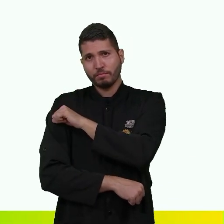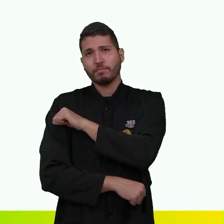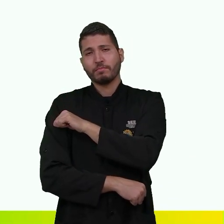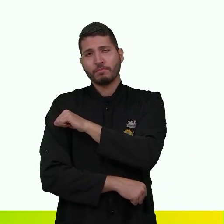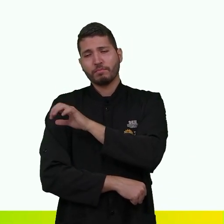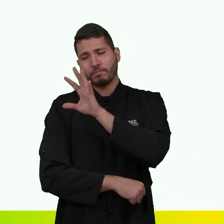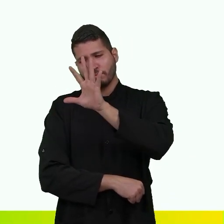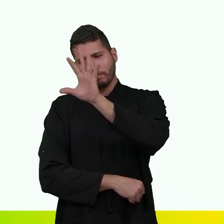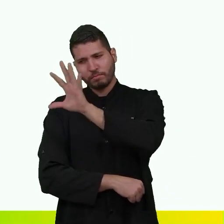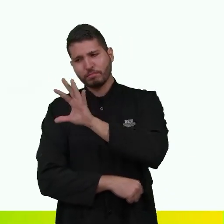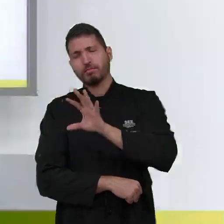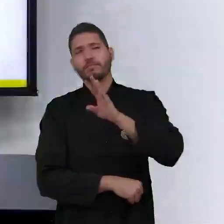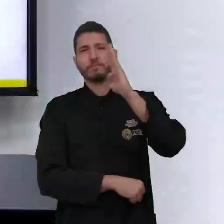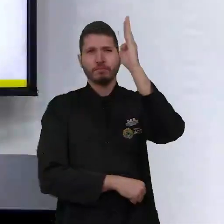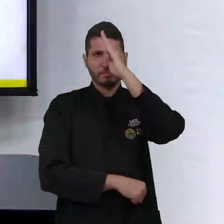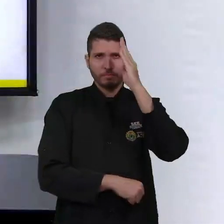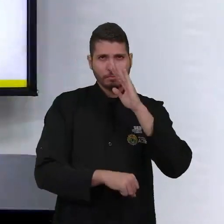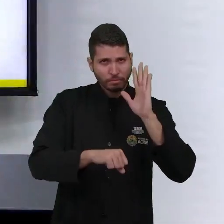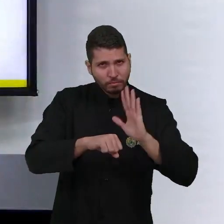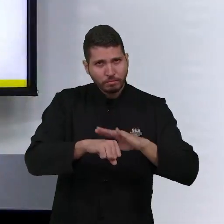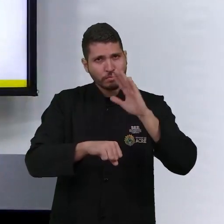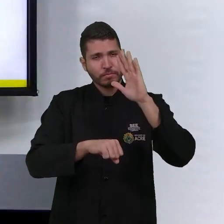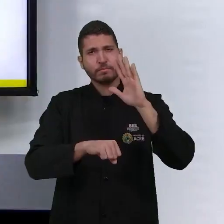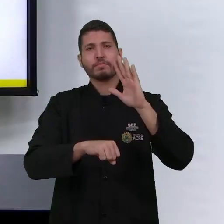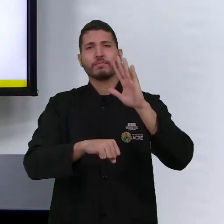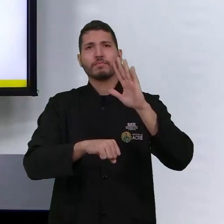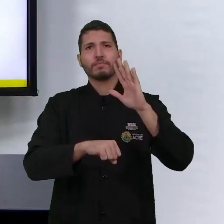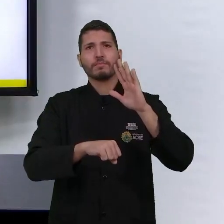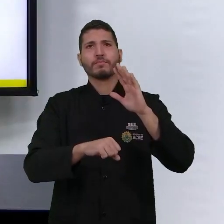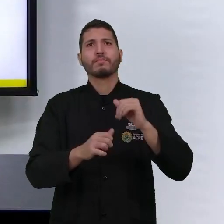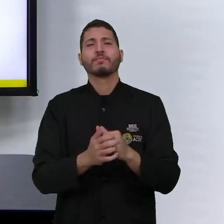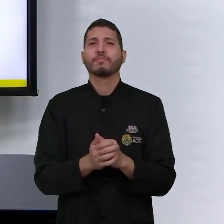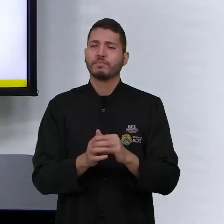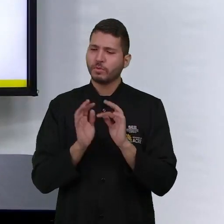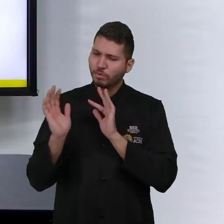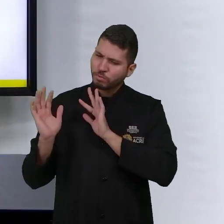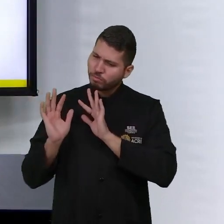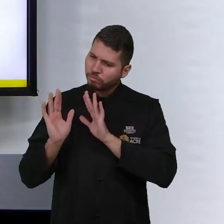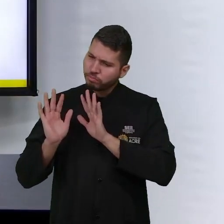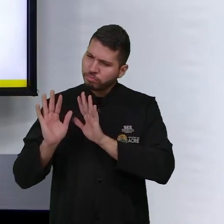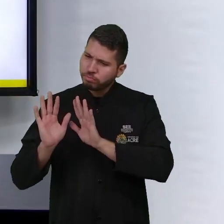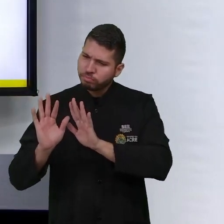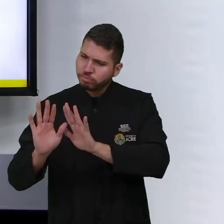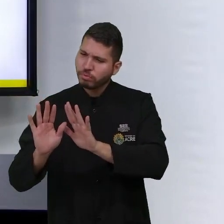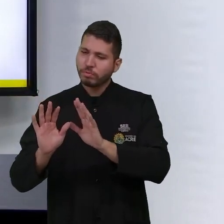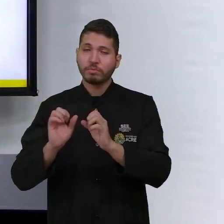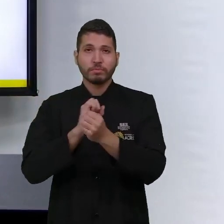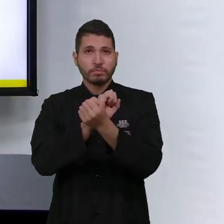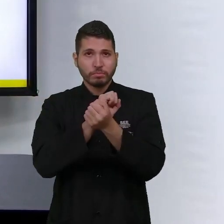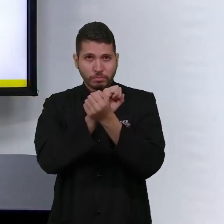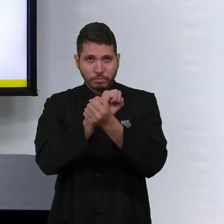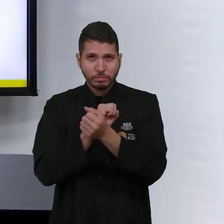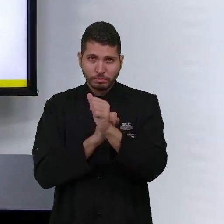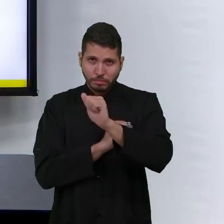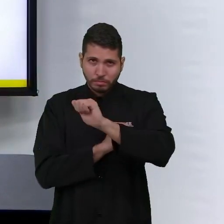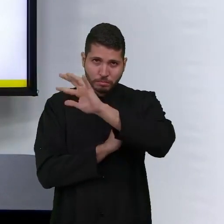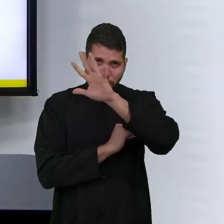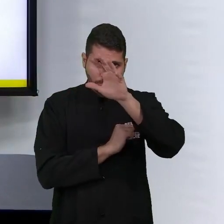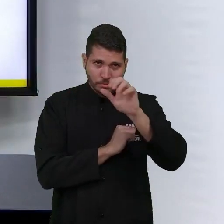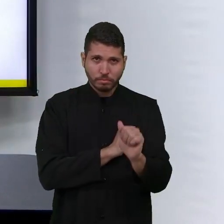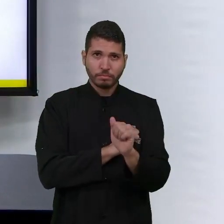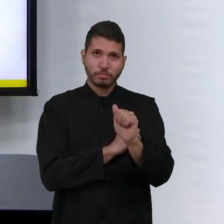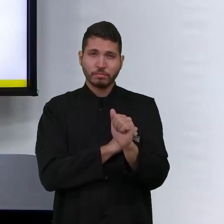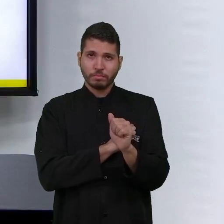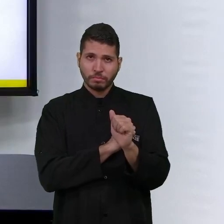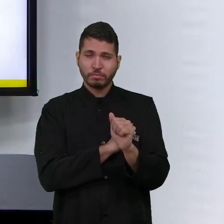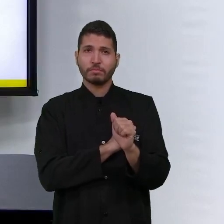as regiões do Brasil que mais receberam escravos africanos e utilizaram essa mão de obra escrava